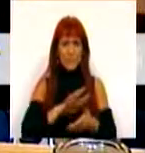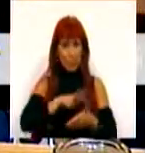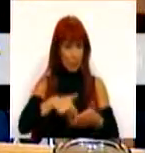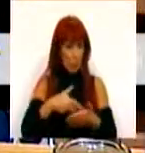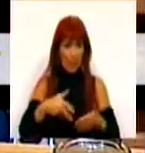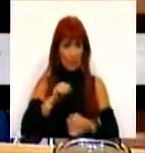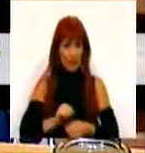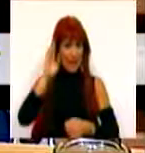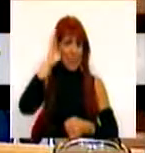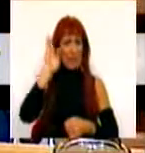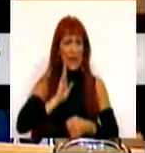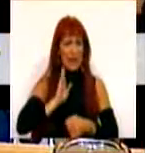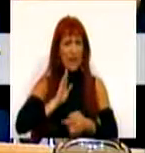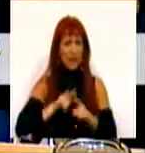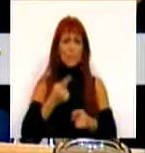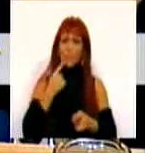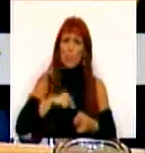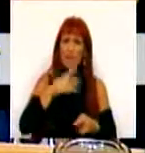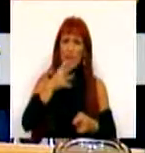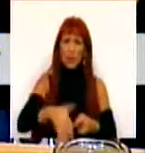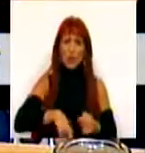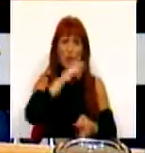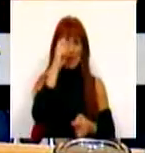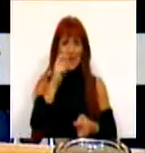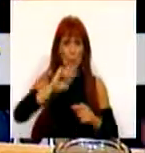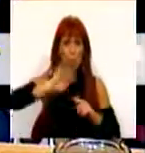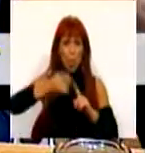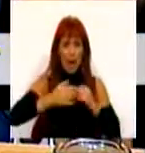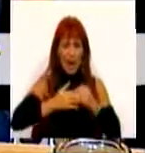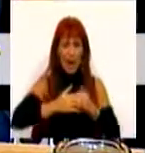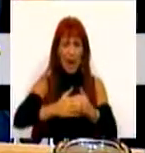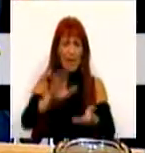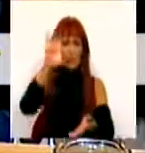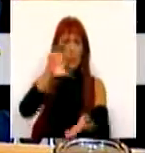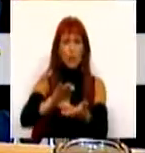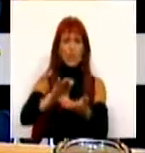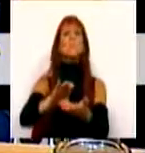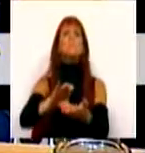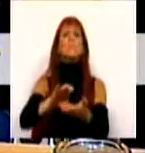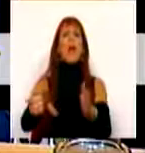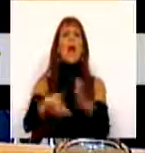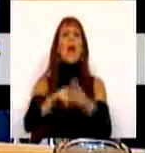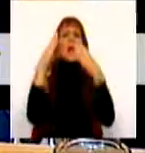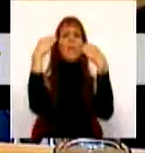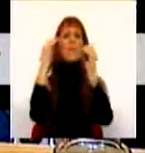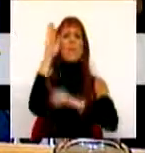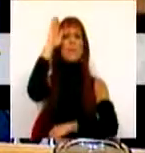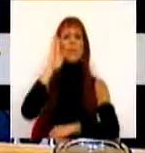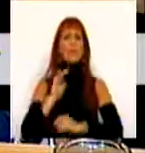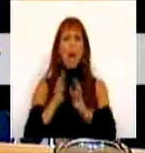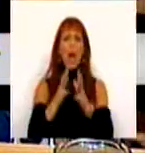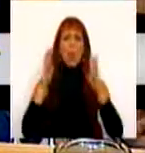Programação Militar, reitero que, pelo terceiro ano consecutivo, a dotação para a Lei de Programação Militar